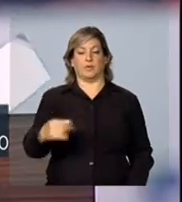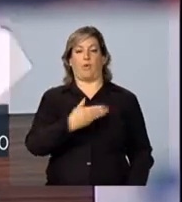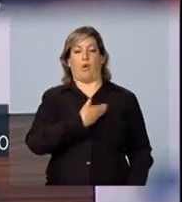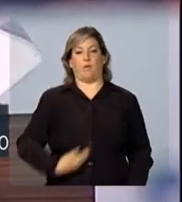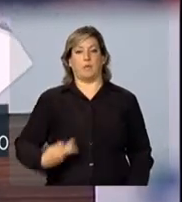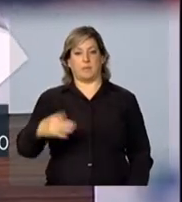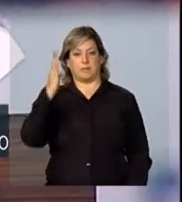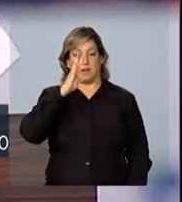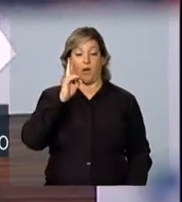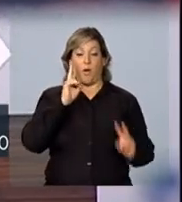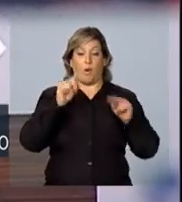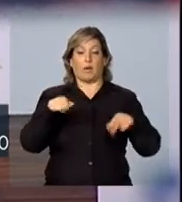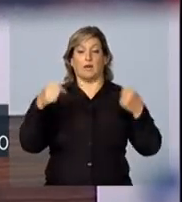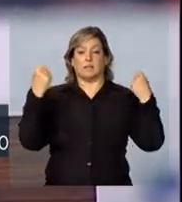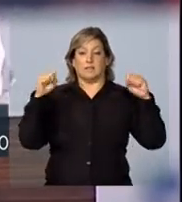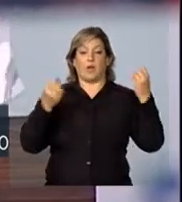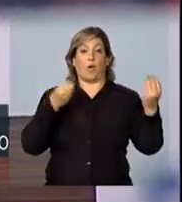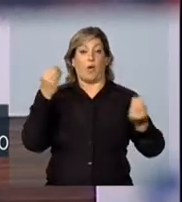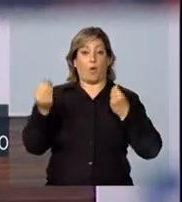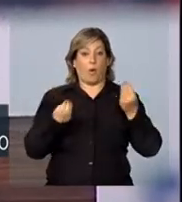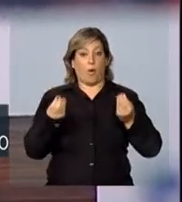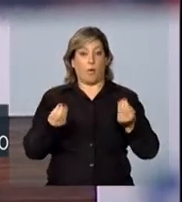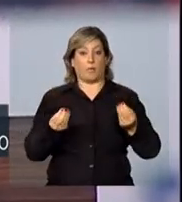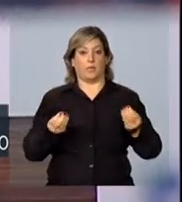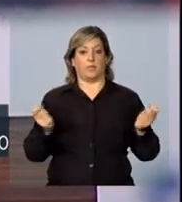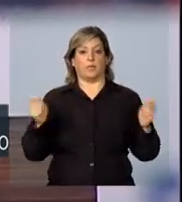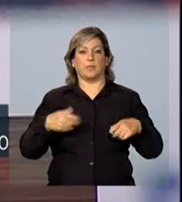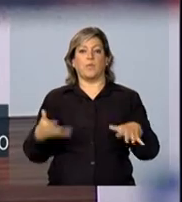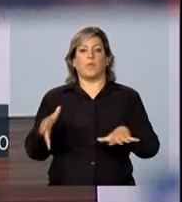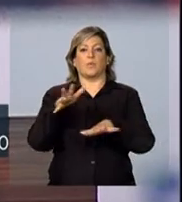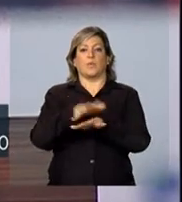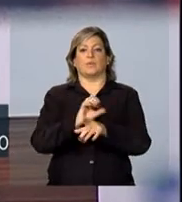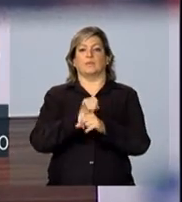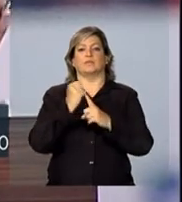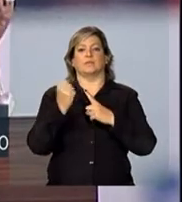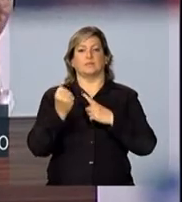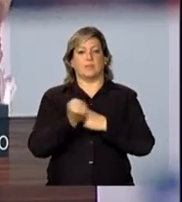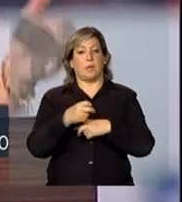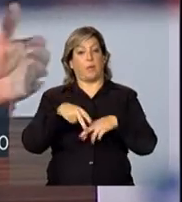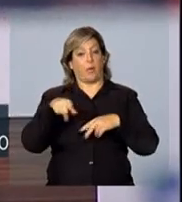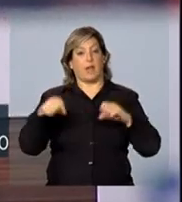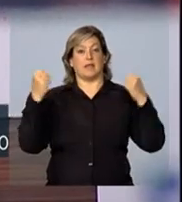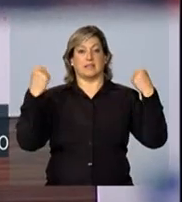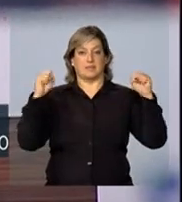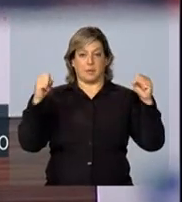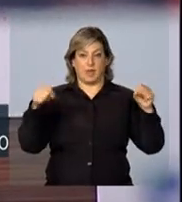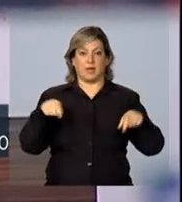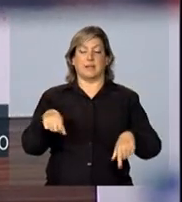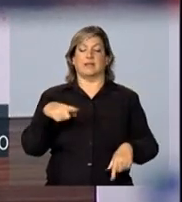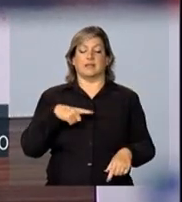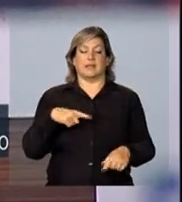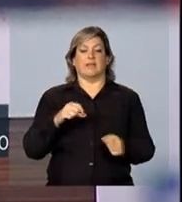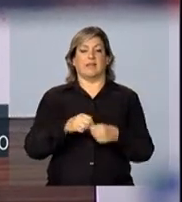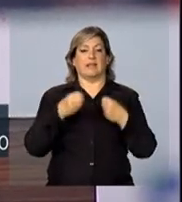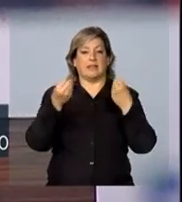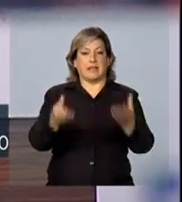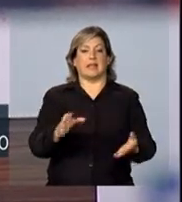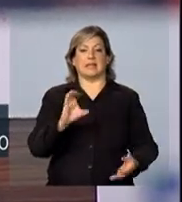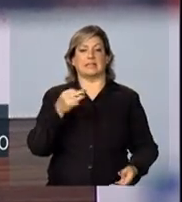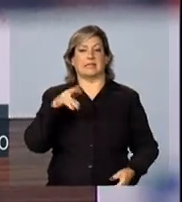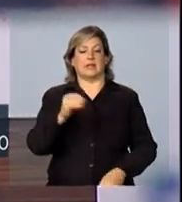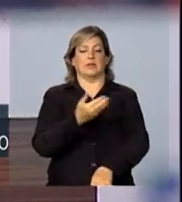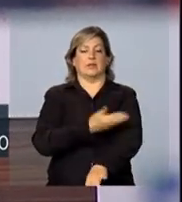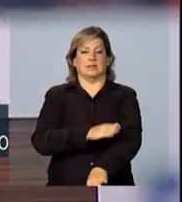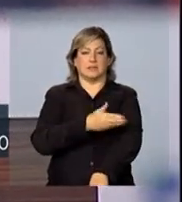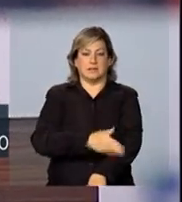olhando para o esporte como uma ferramenta de inclusão social estamos oportunizando um centro para